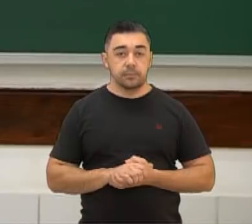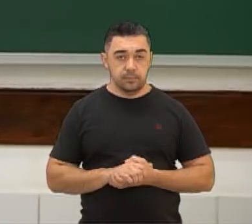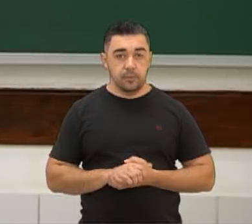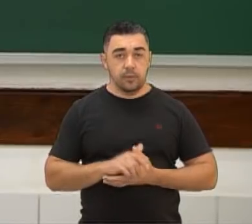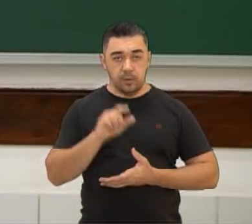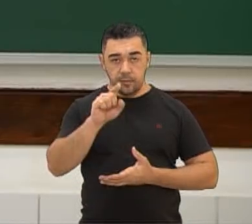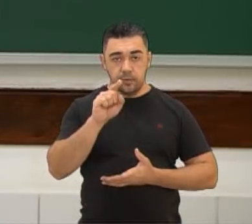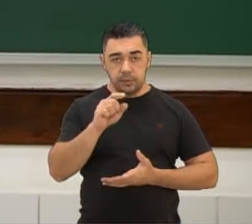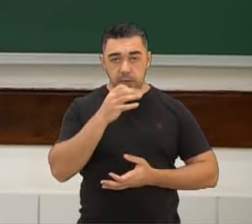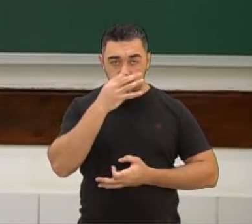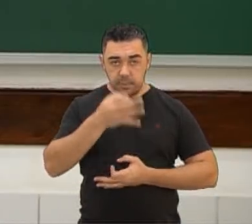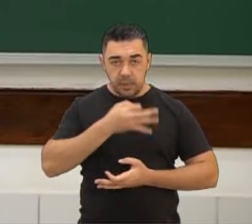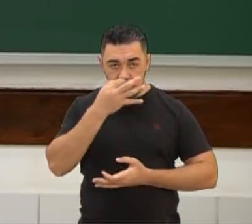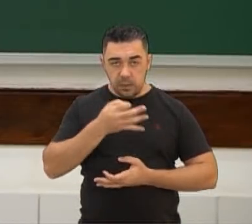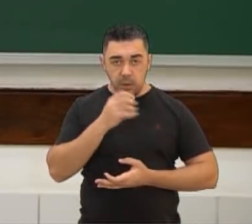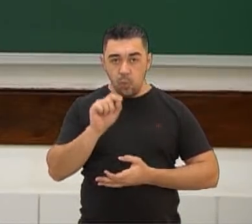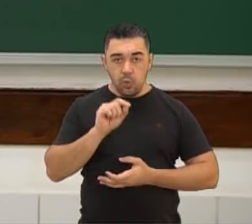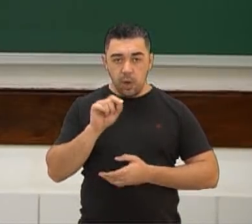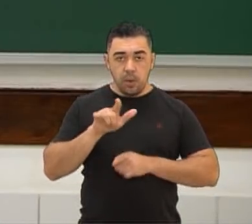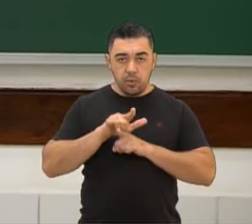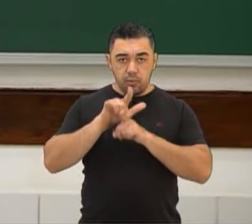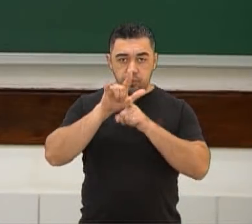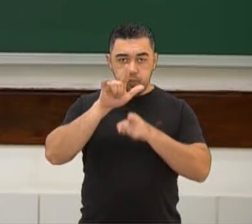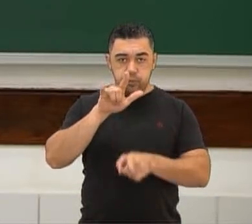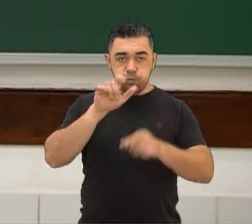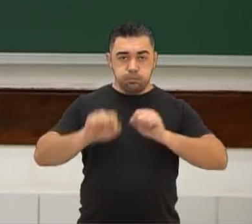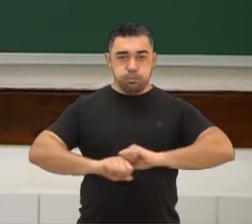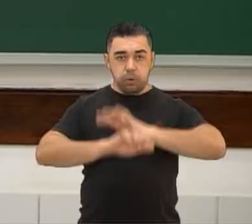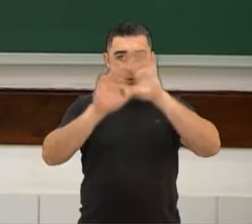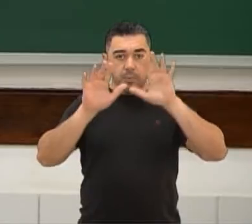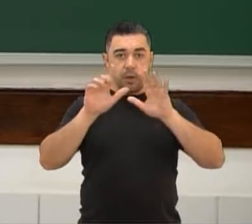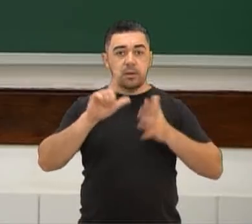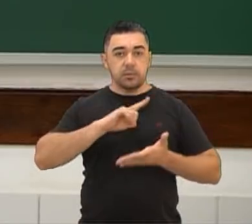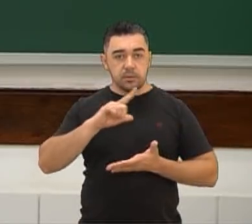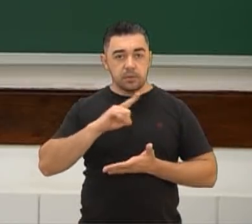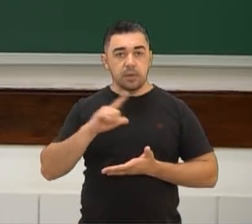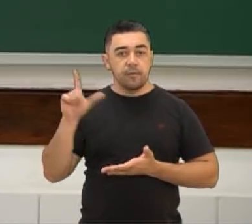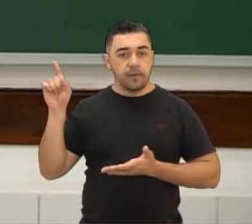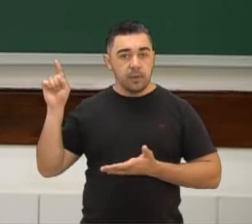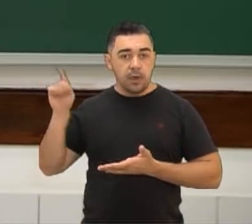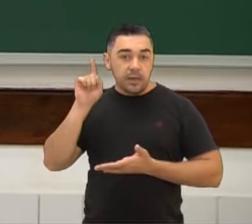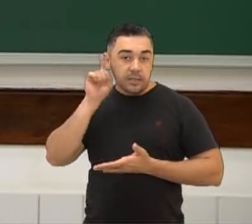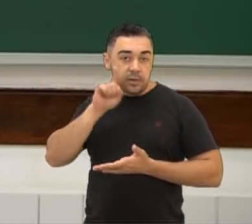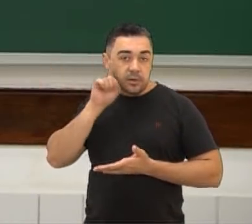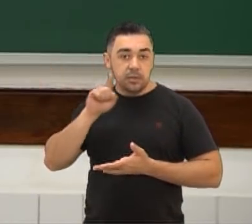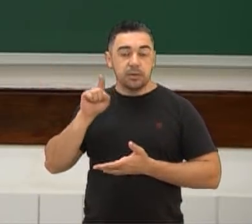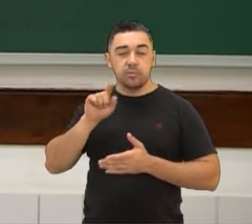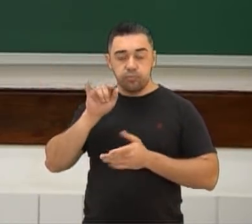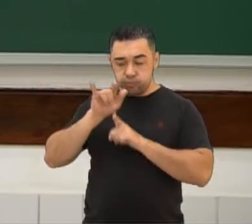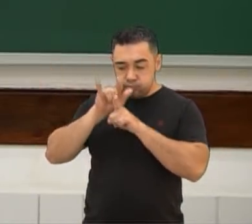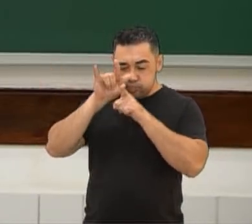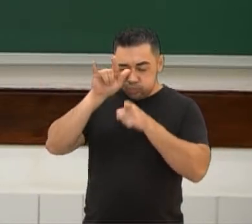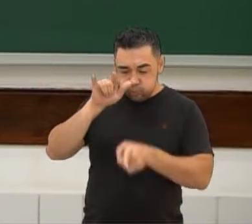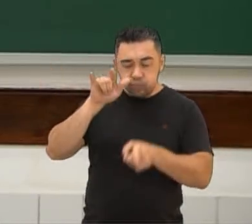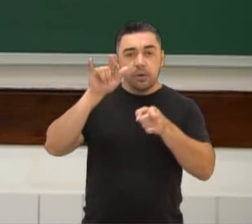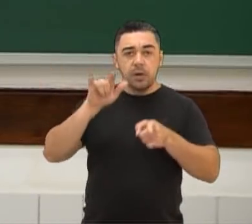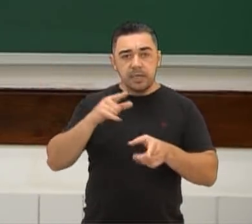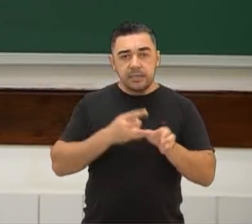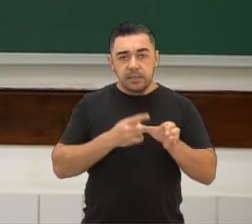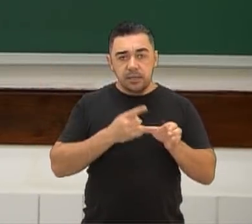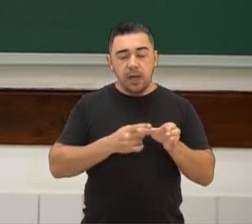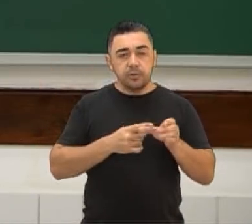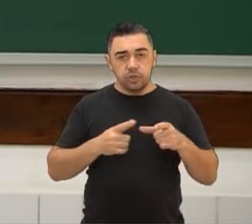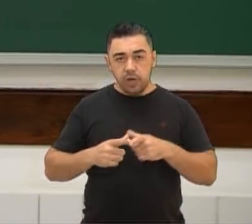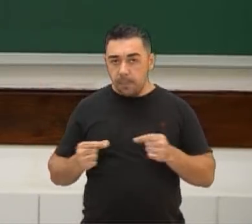o seu comentário sobre as bombas lançadas pelos Estados Unidos sobre Hiroshima e Nagasaki. Vamos ver se